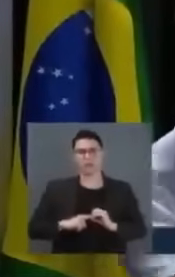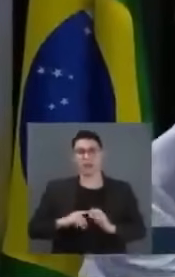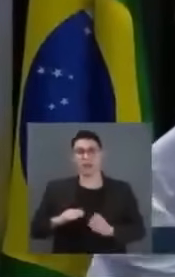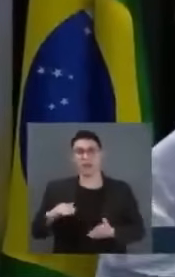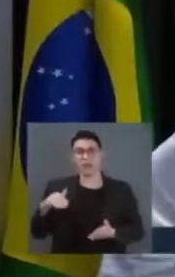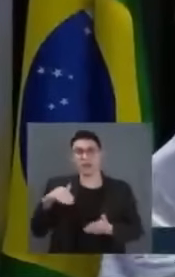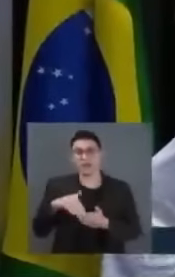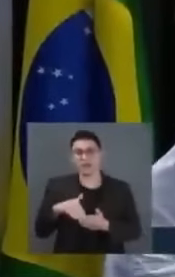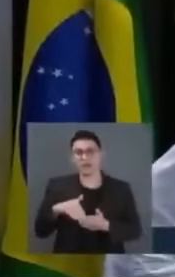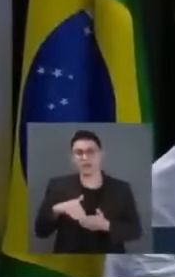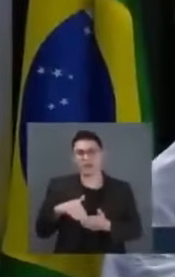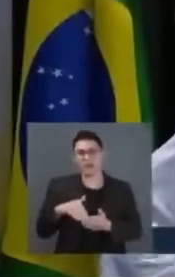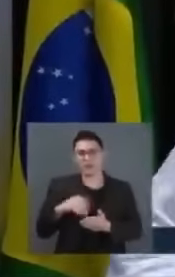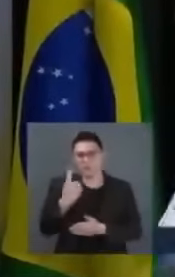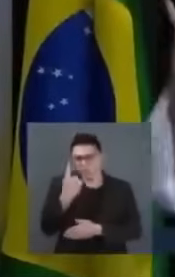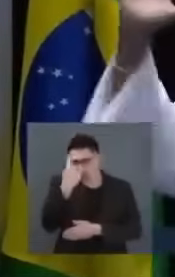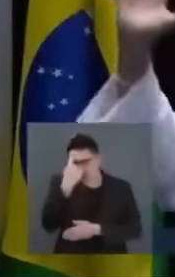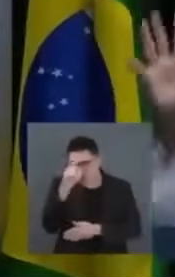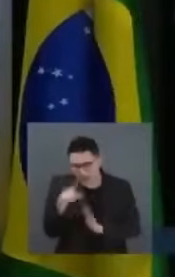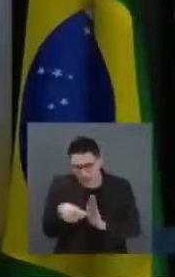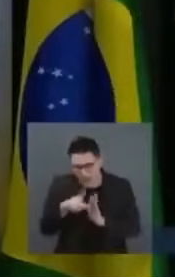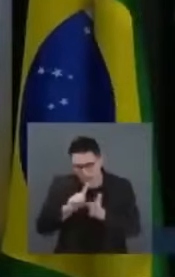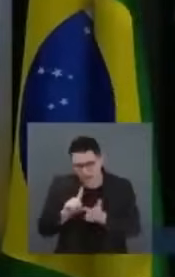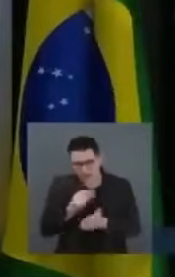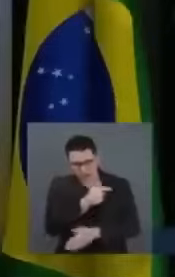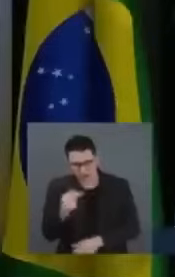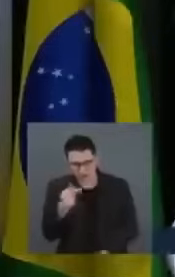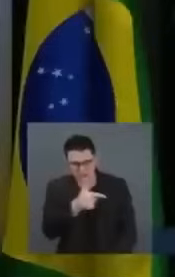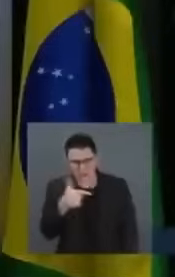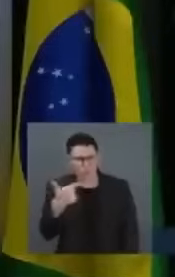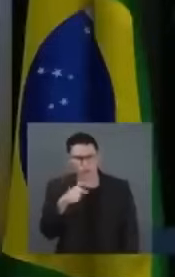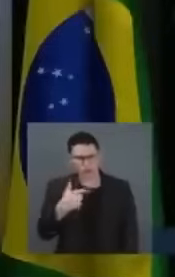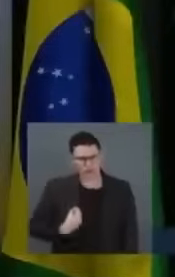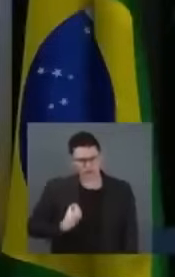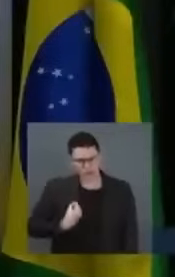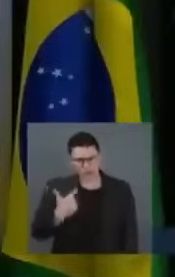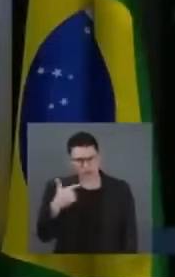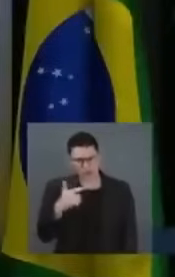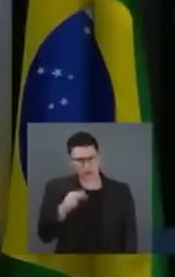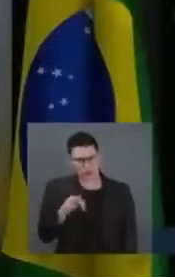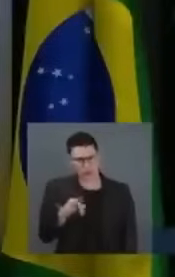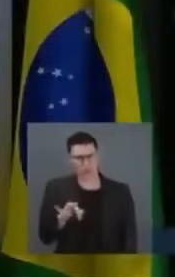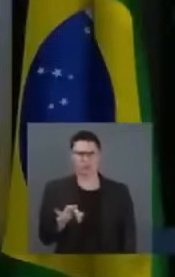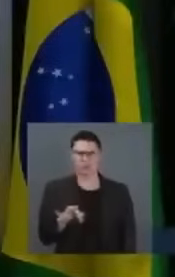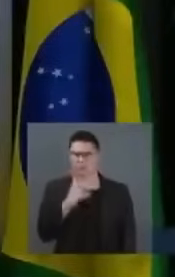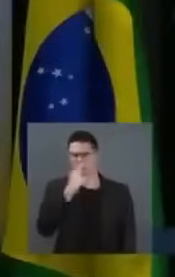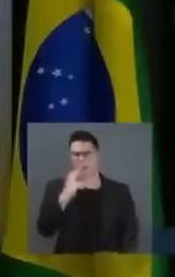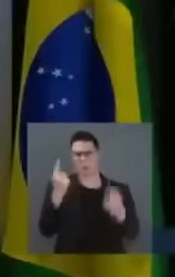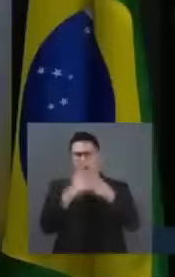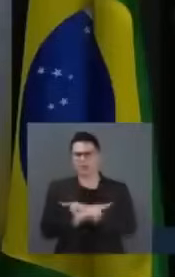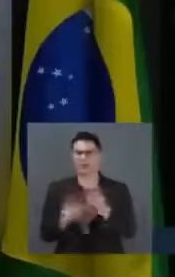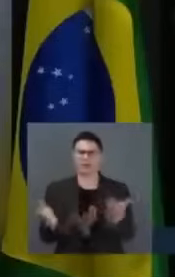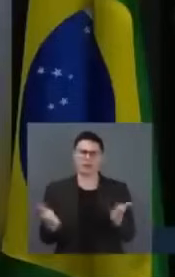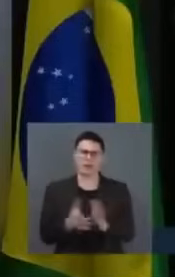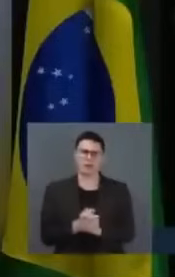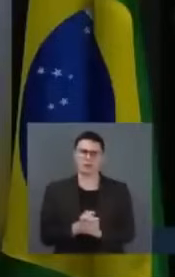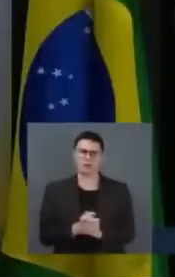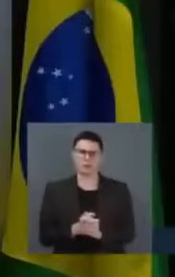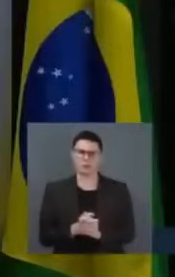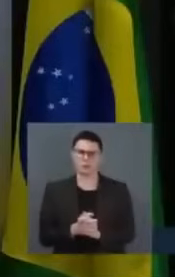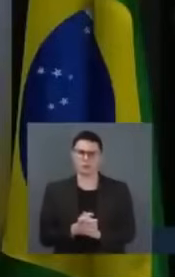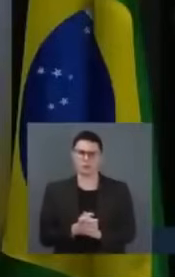antes das 22 semanas, não há vida, não há dor. Que contradição!